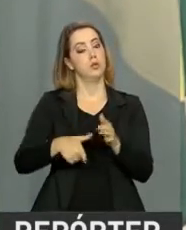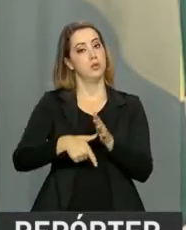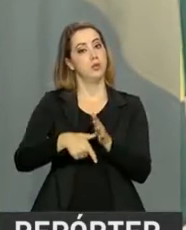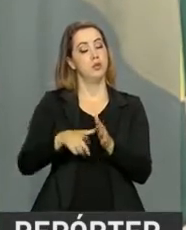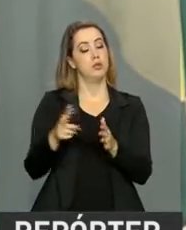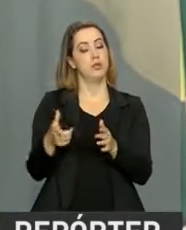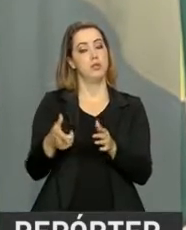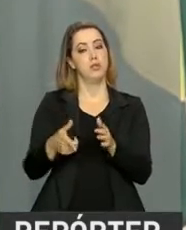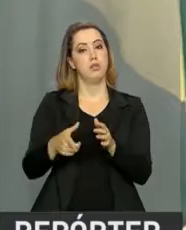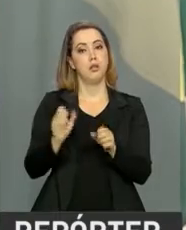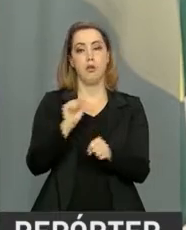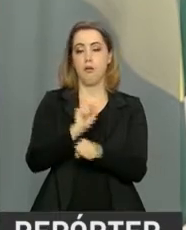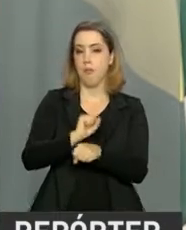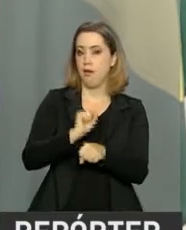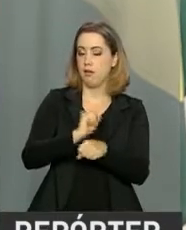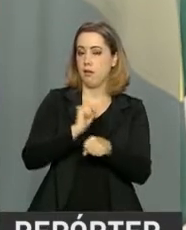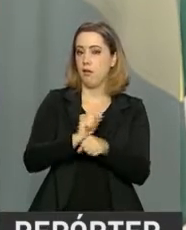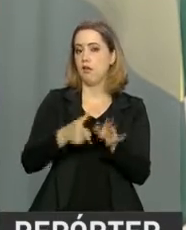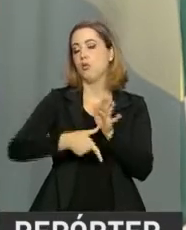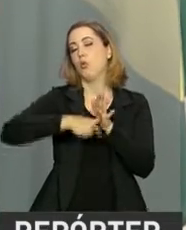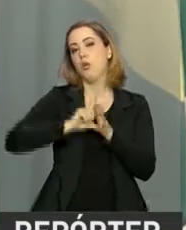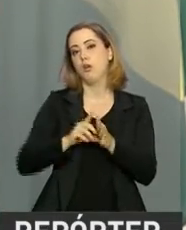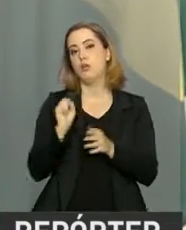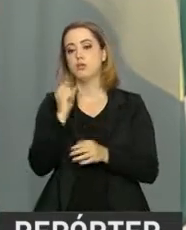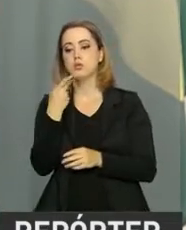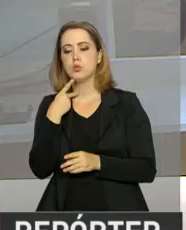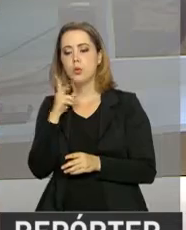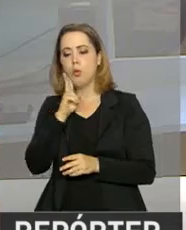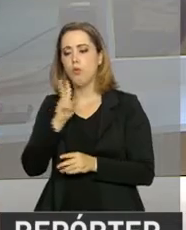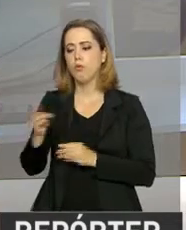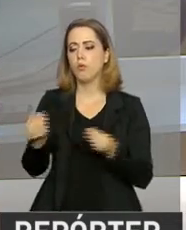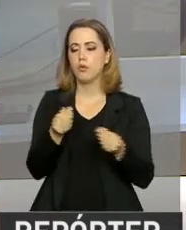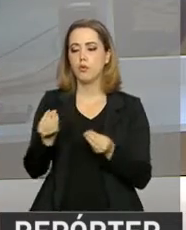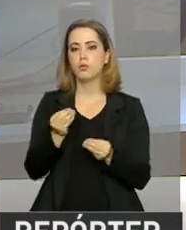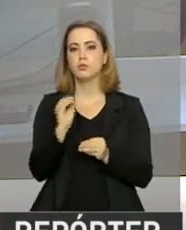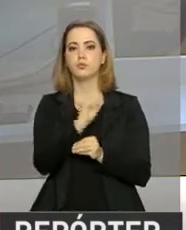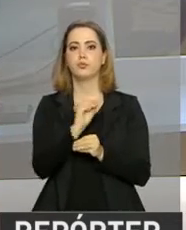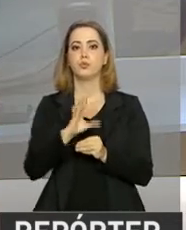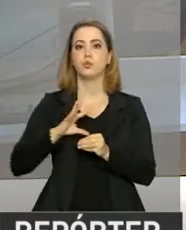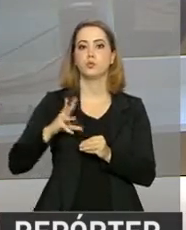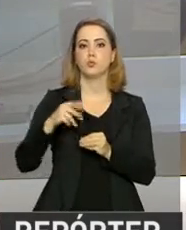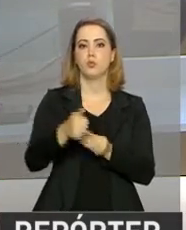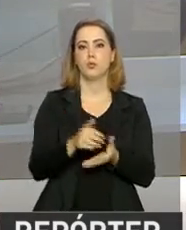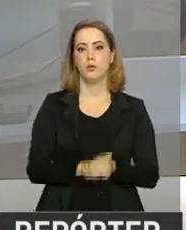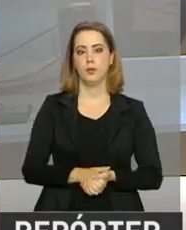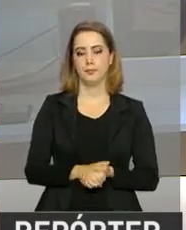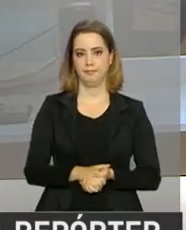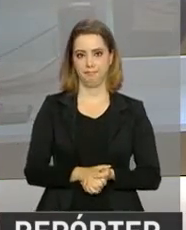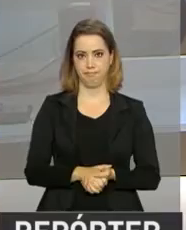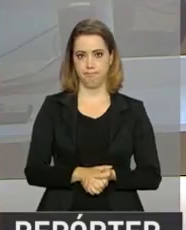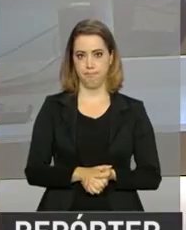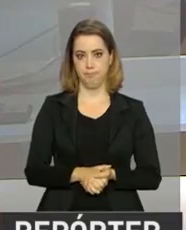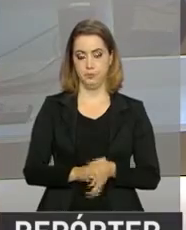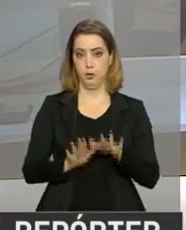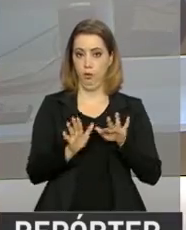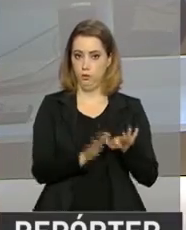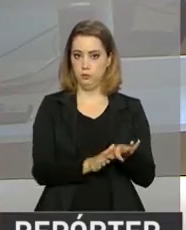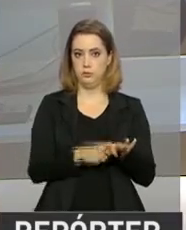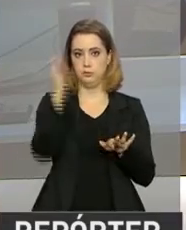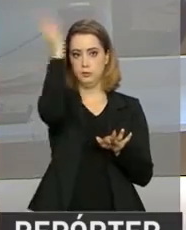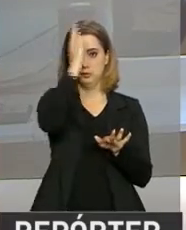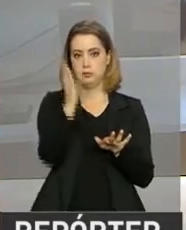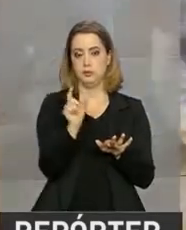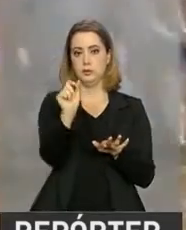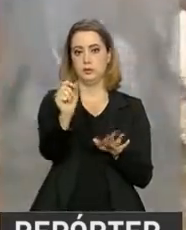re descobrir certas áreas que não estão sendo atendidas e o brasil abriu mais o mercado para as exportações de bovinos